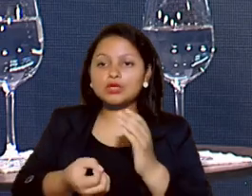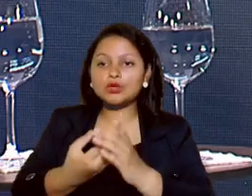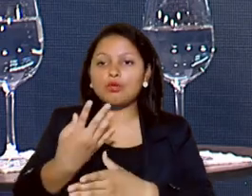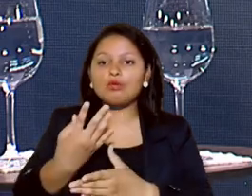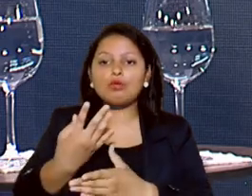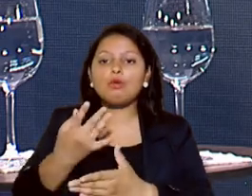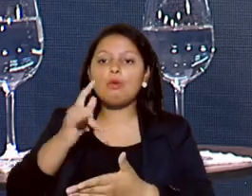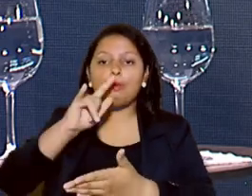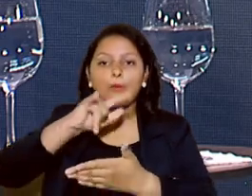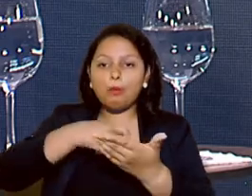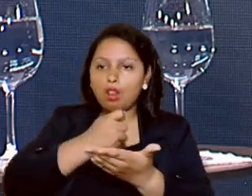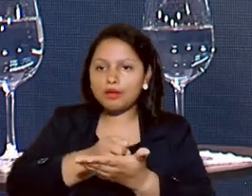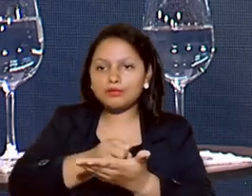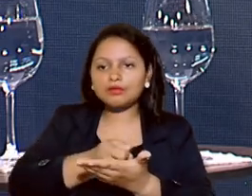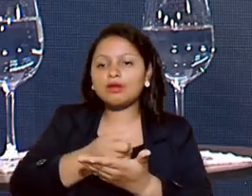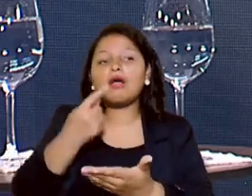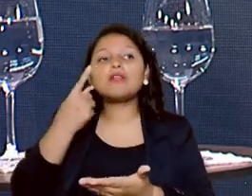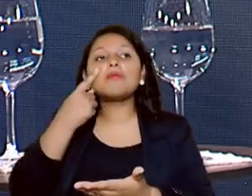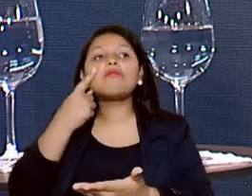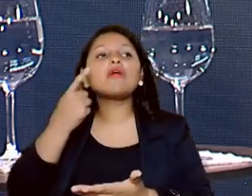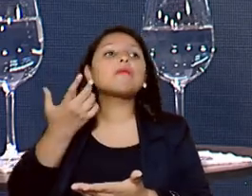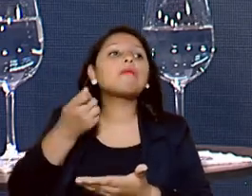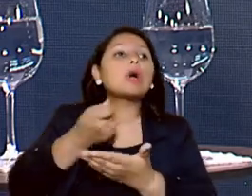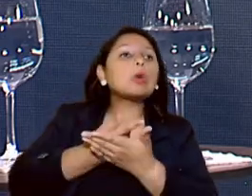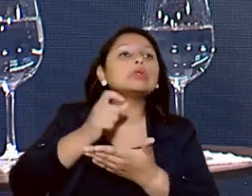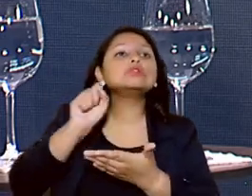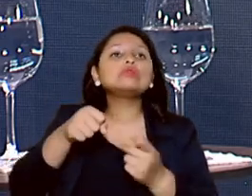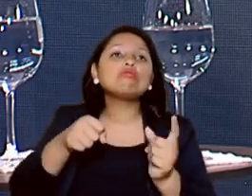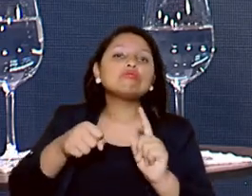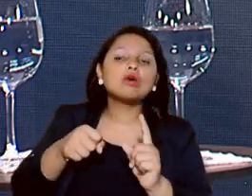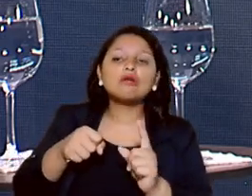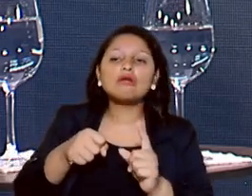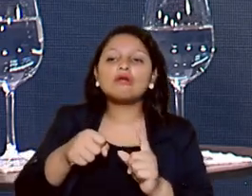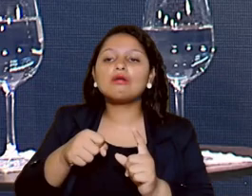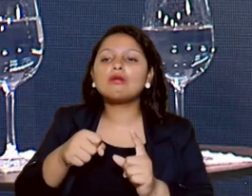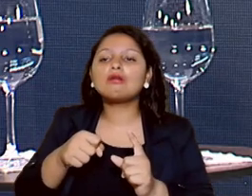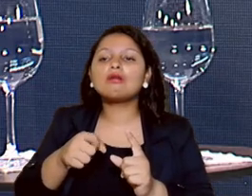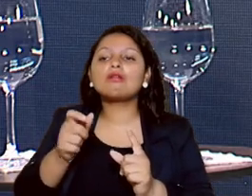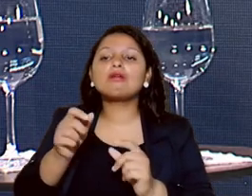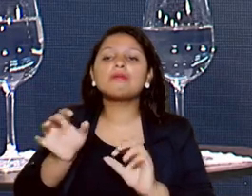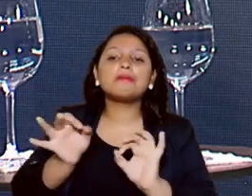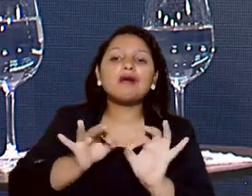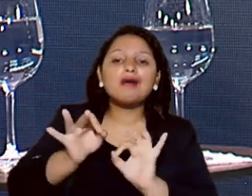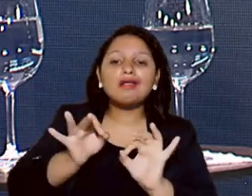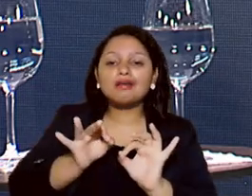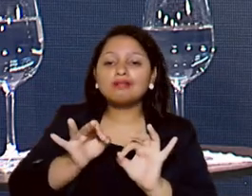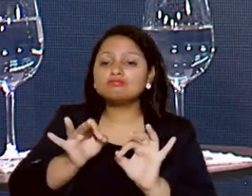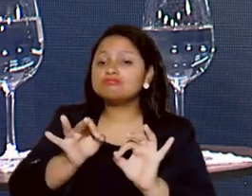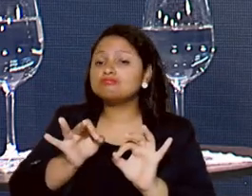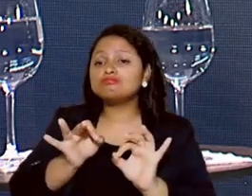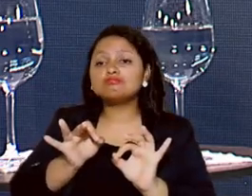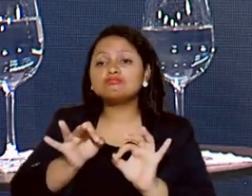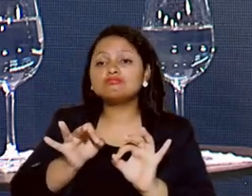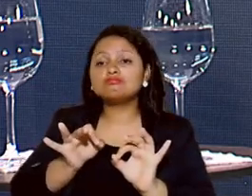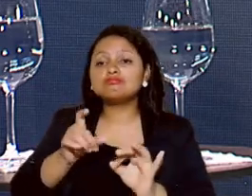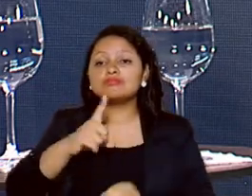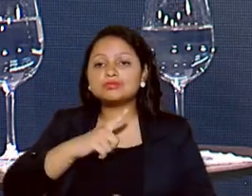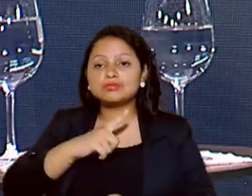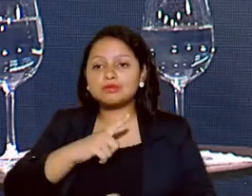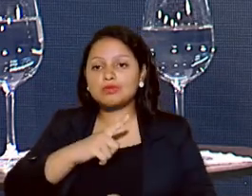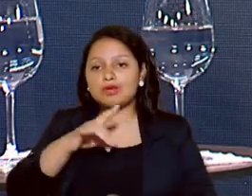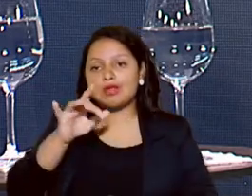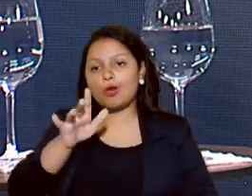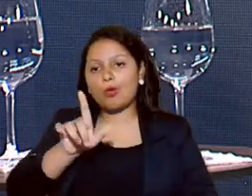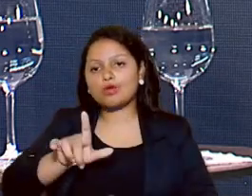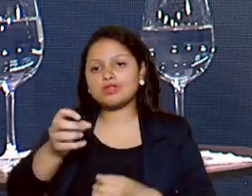ir lá alguém depois ver se pagou não pagou Se entrou importar um arquivo isso é até um negócio bastante óbvio bastante